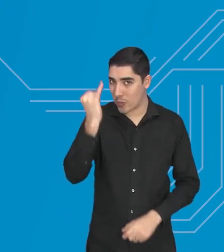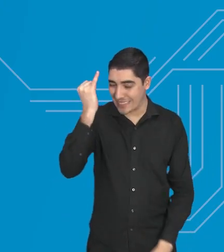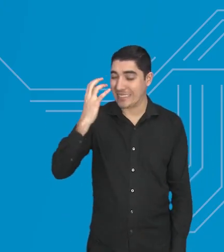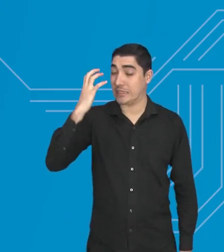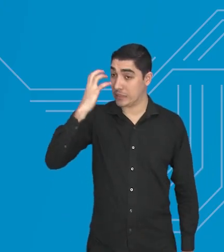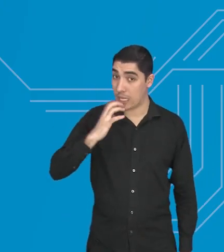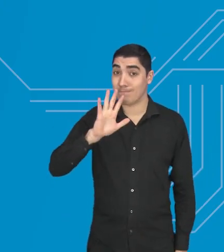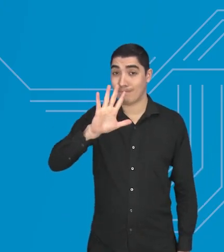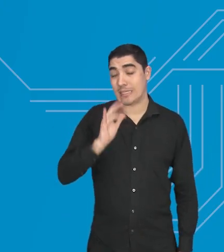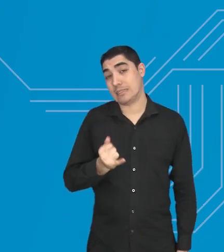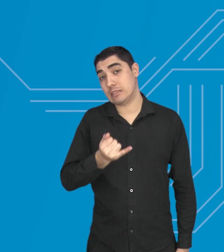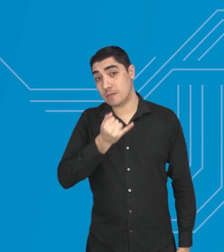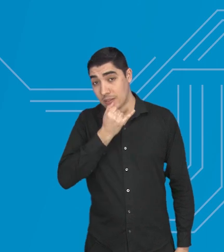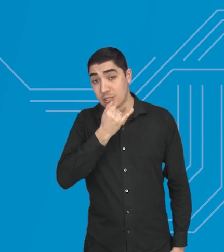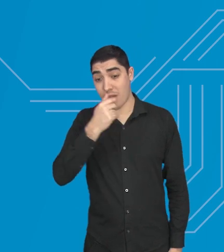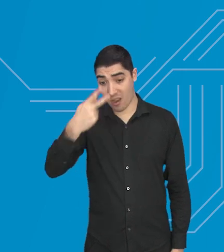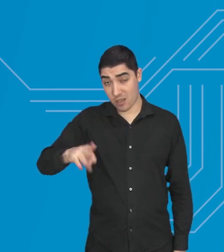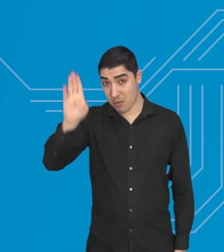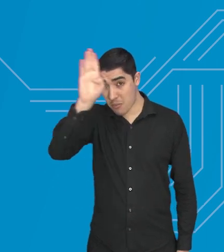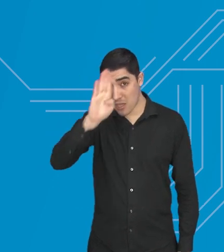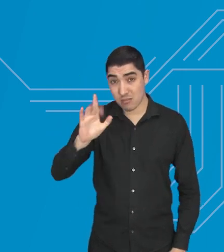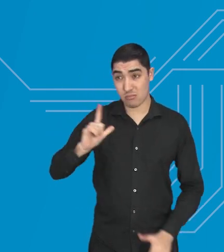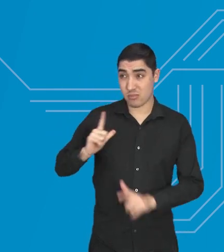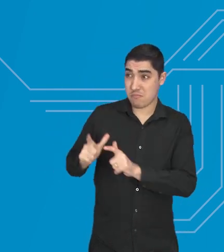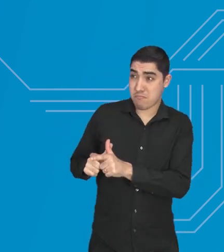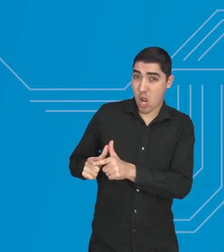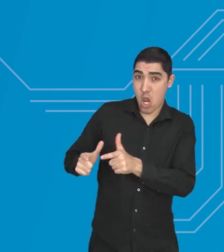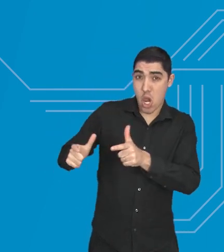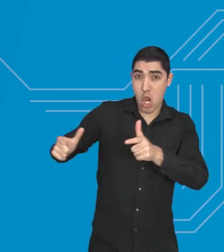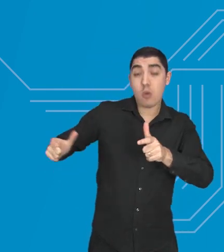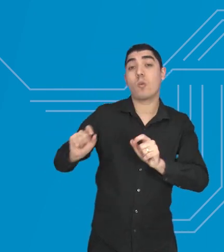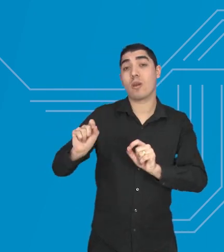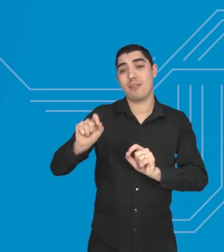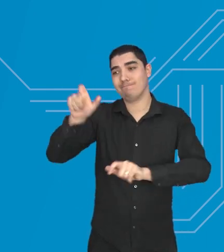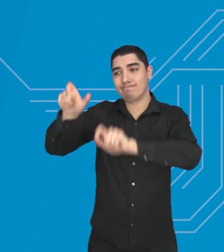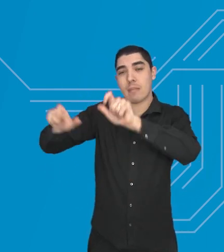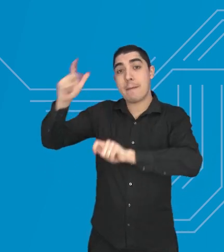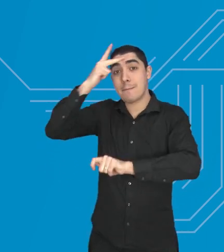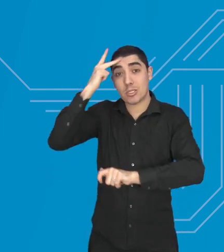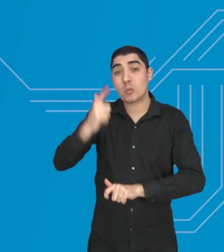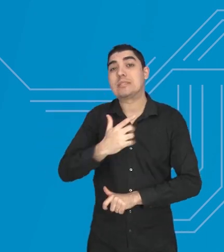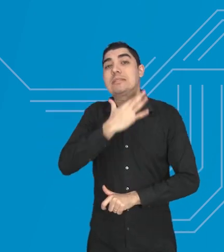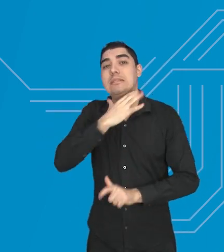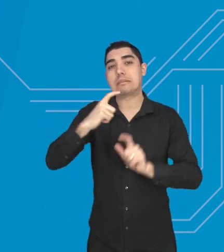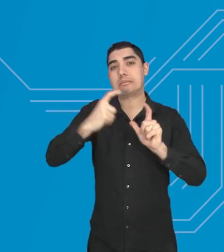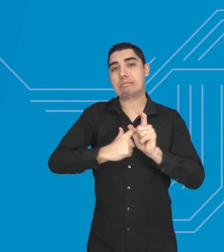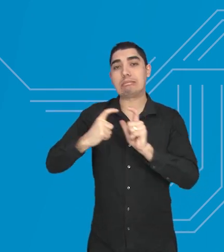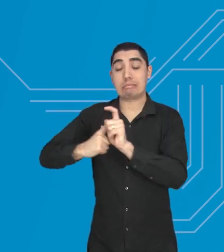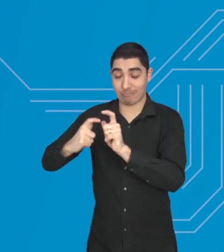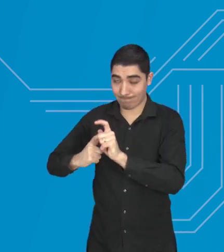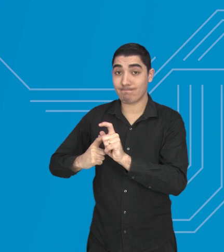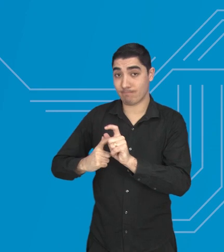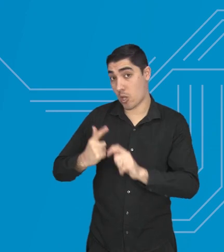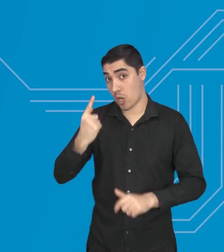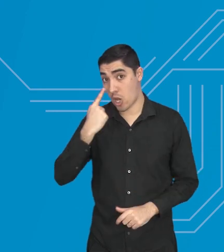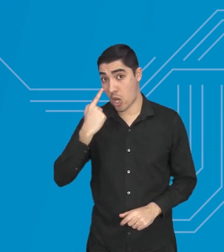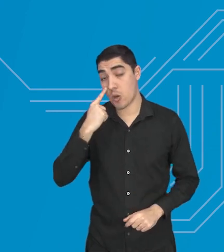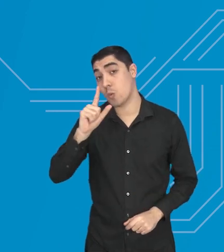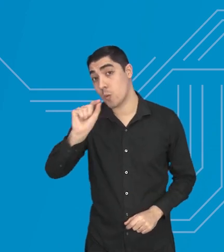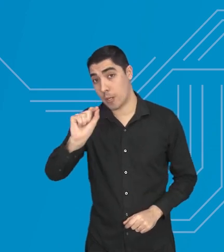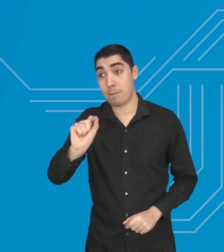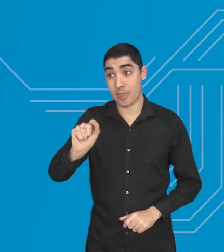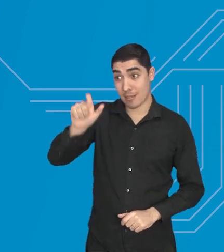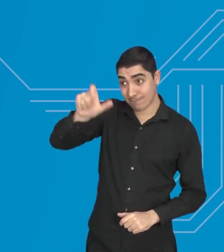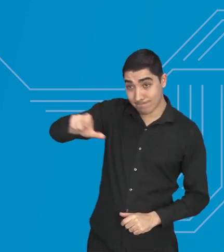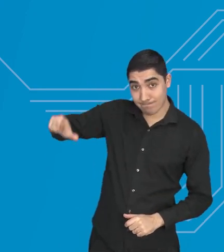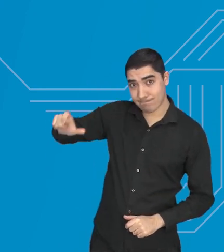que infelizmente vem virando rotina aqui no país é a inadimplência, que só cresce, viu? Olha só esse dado. O número